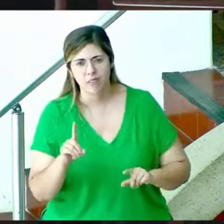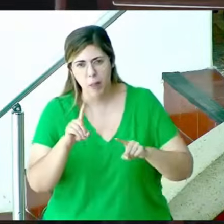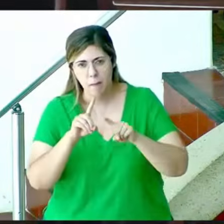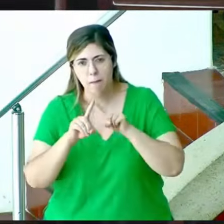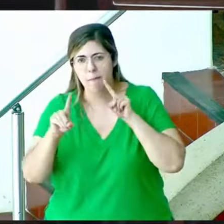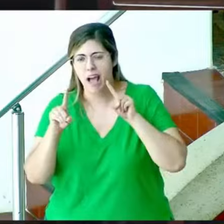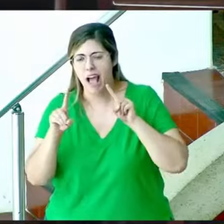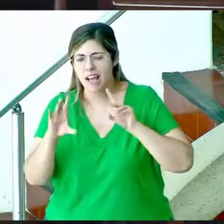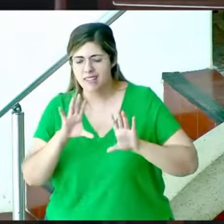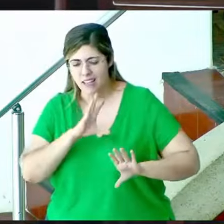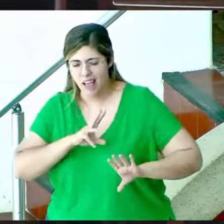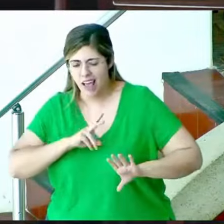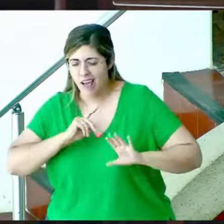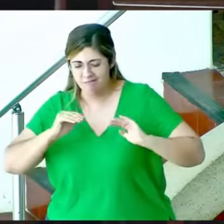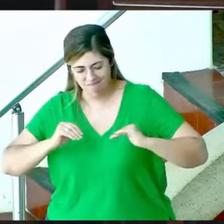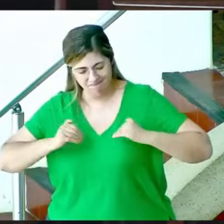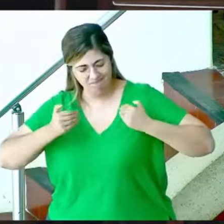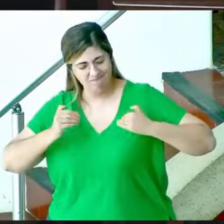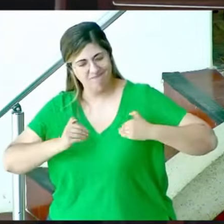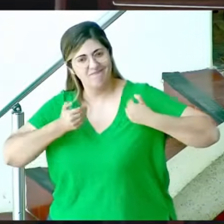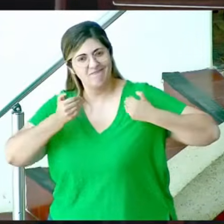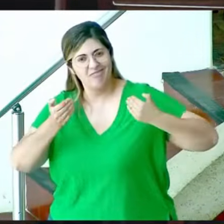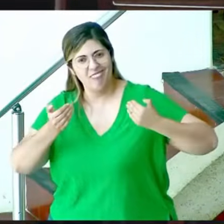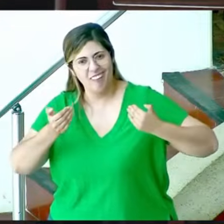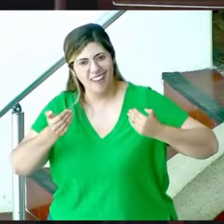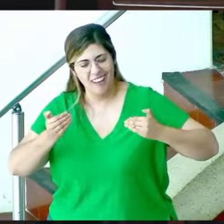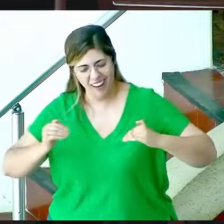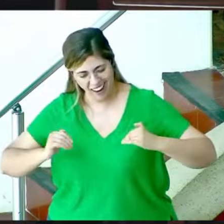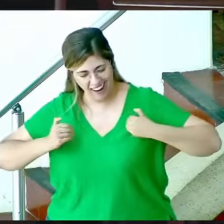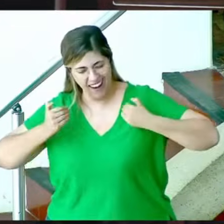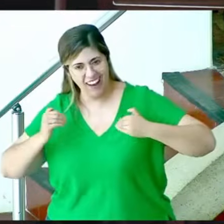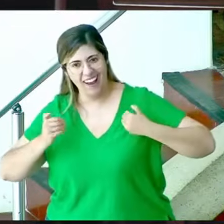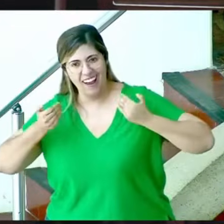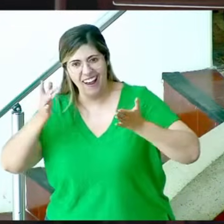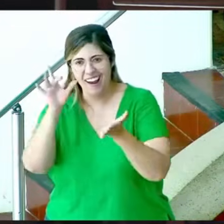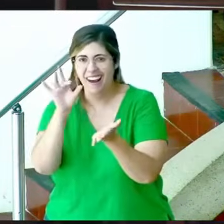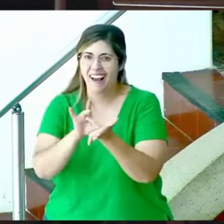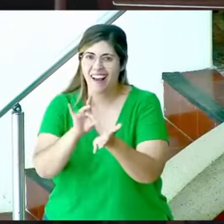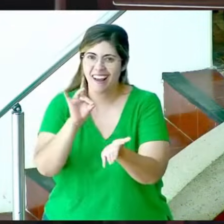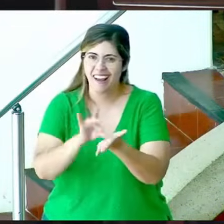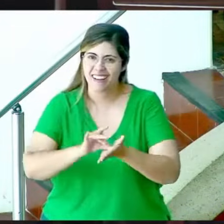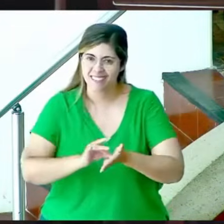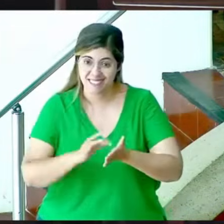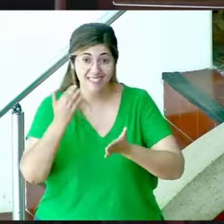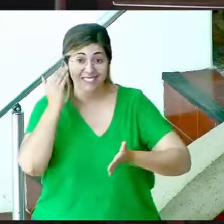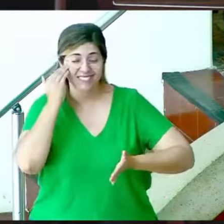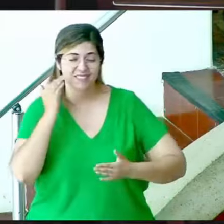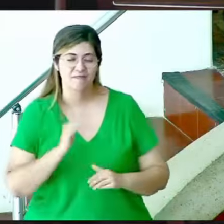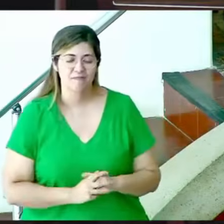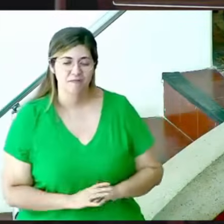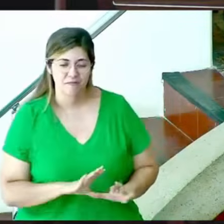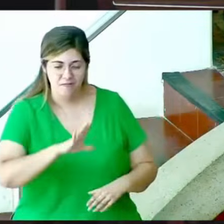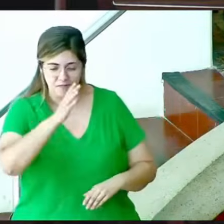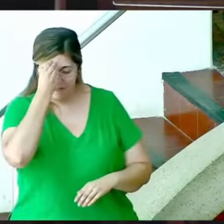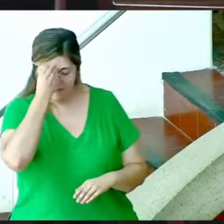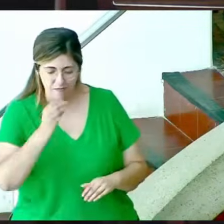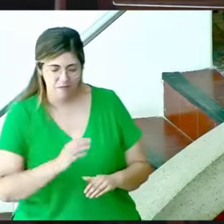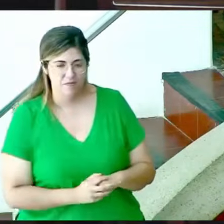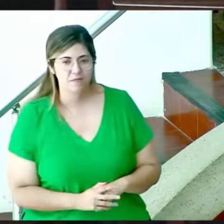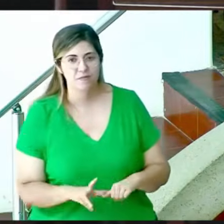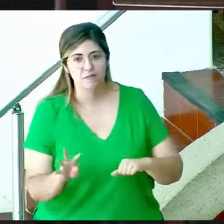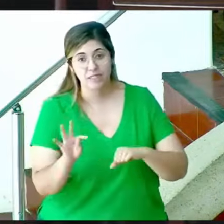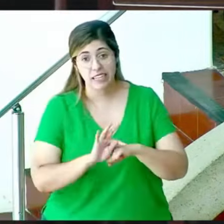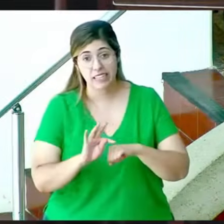amor, ele se regozija com a verdade. Quer ver um texto que nos ajuda a pensar? Se você olhar para